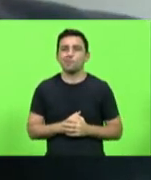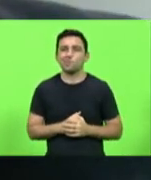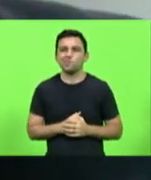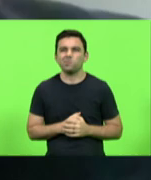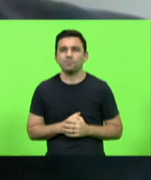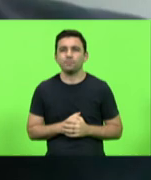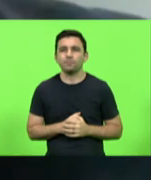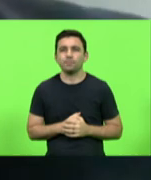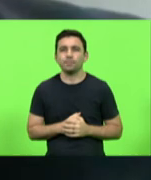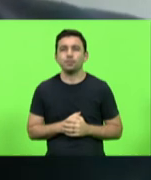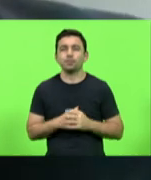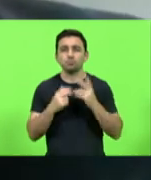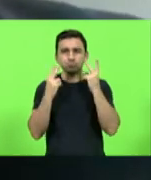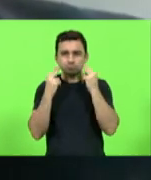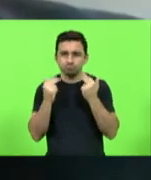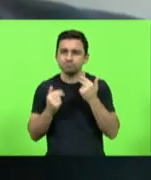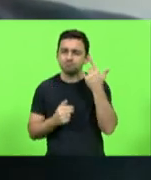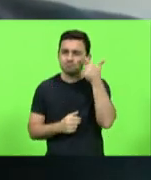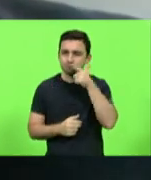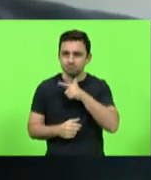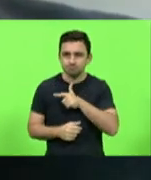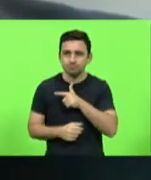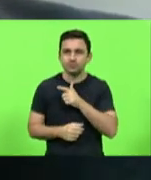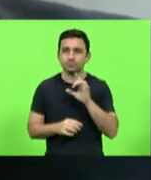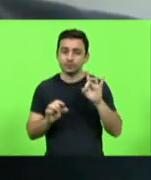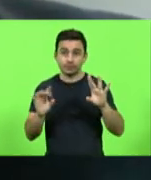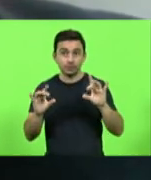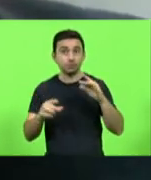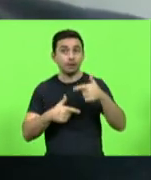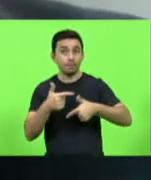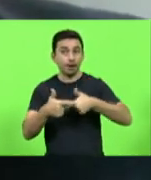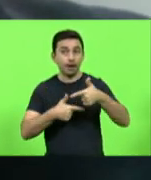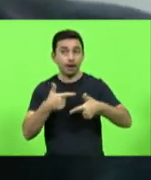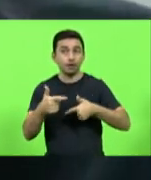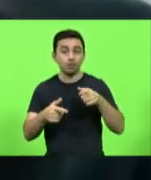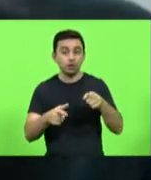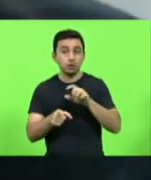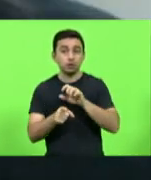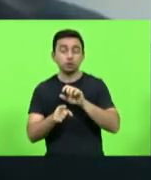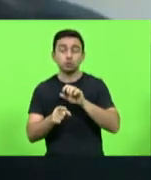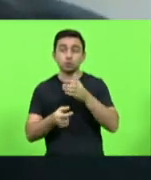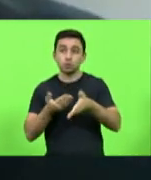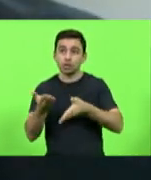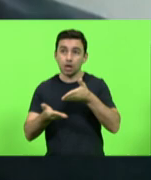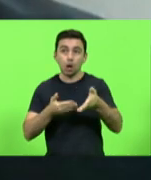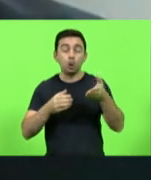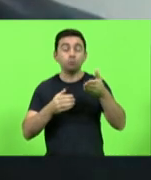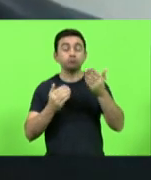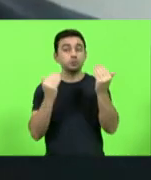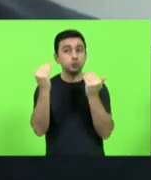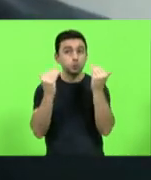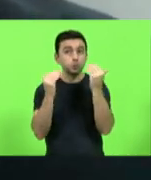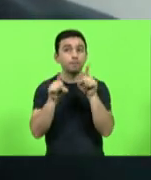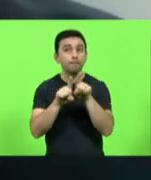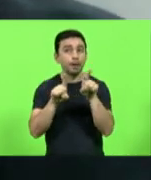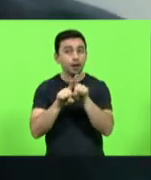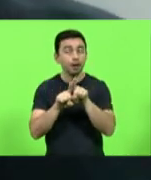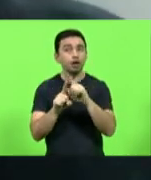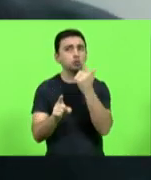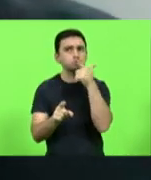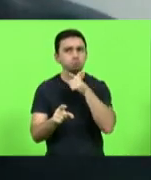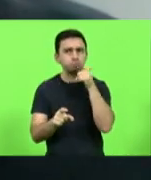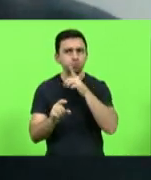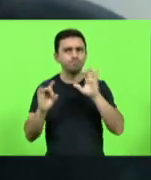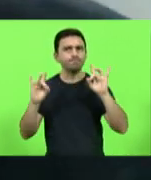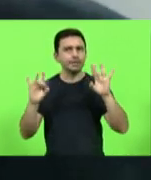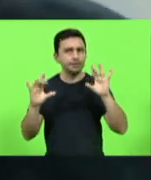Naturalmente, isso é uma grande conquista para a educação, a presença dos serviços de serviço social e de psicologia, uma grande conquista para a educação,